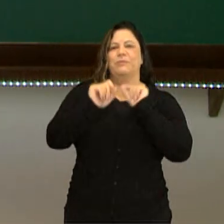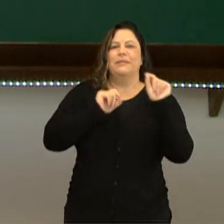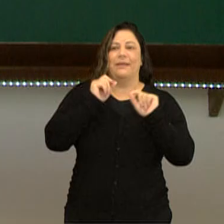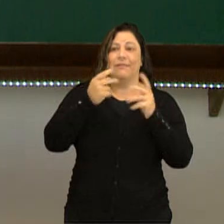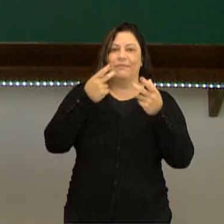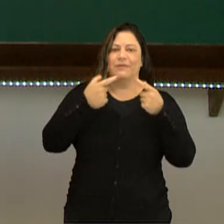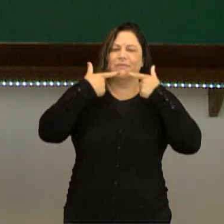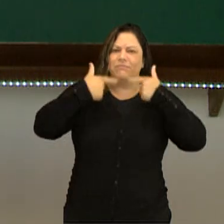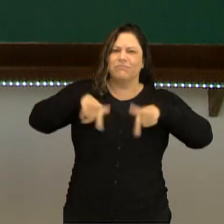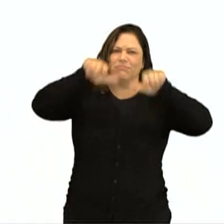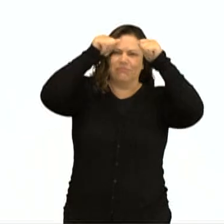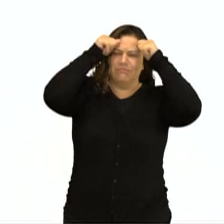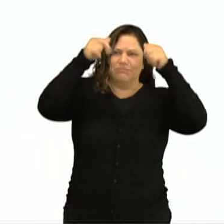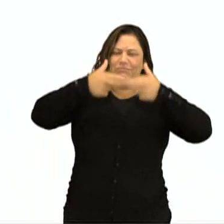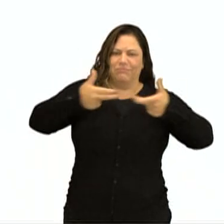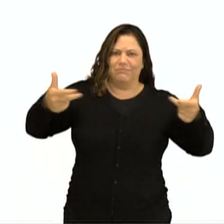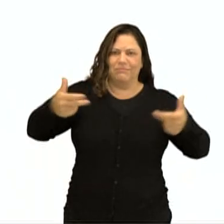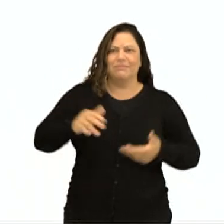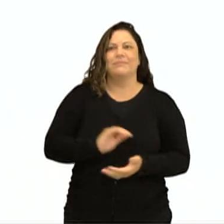objetivos.